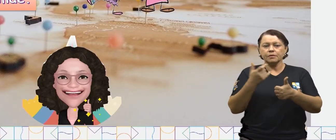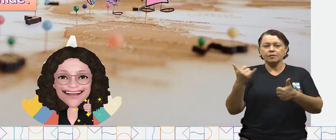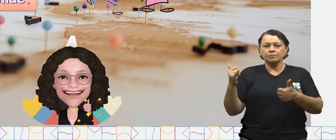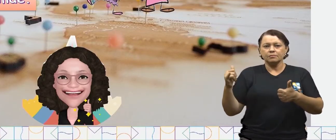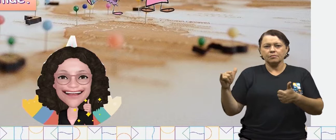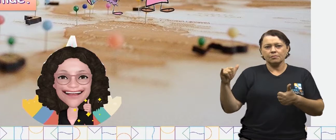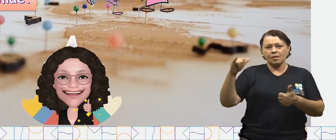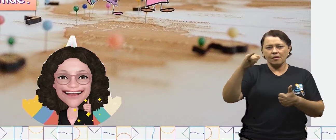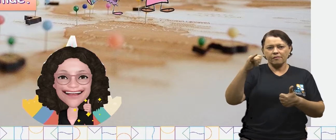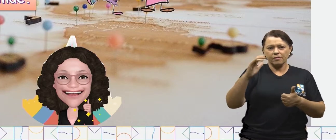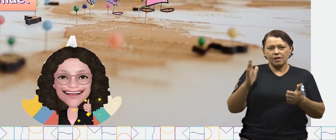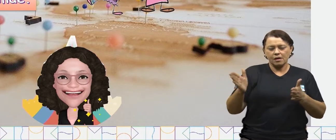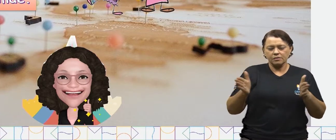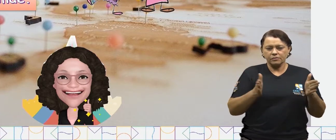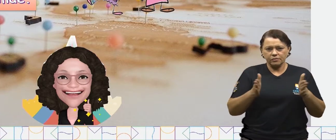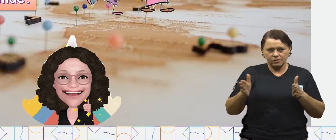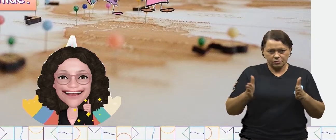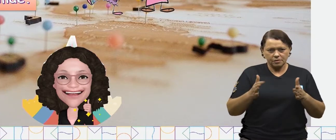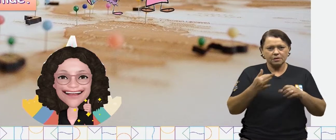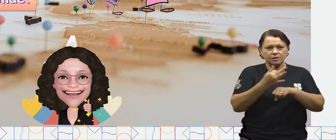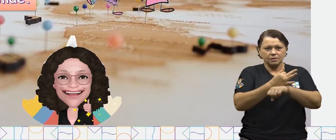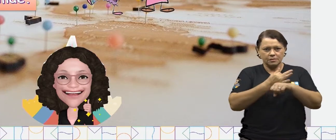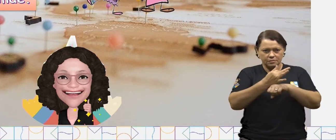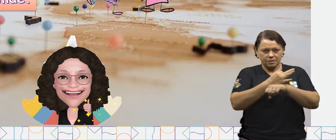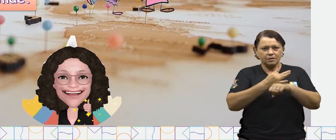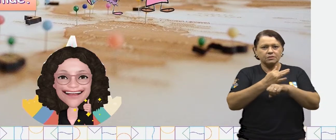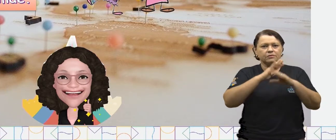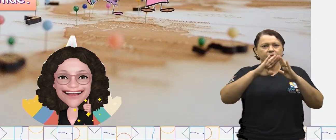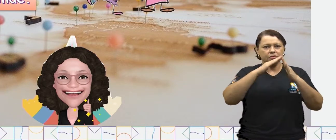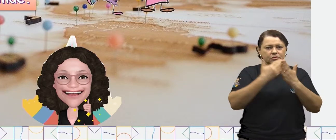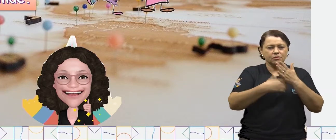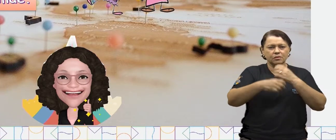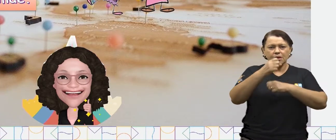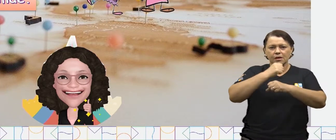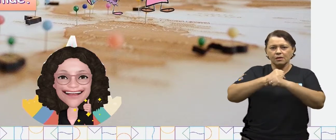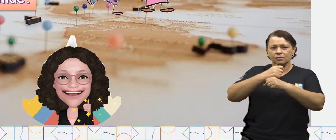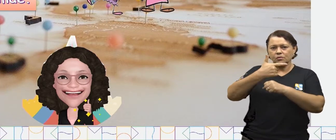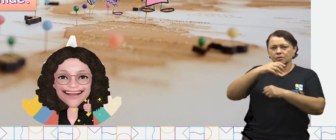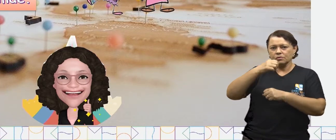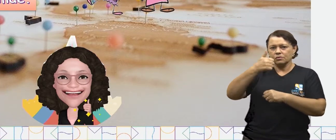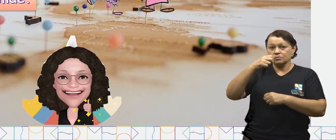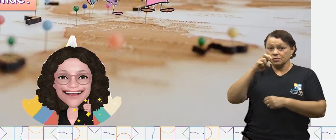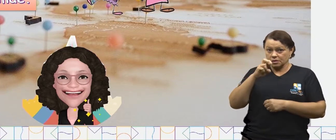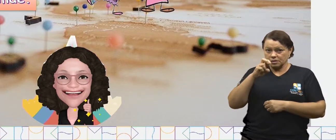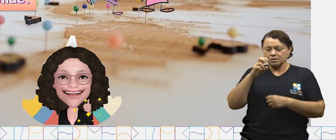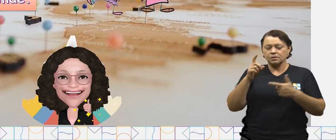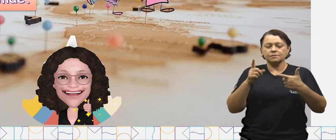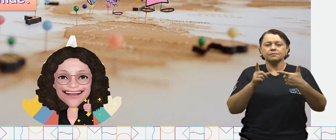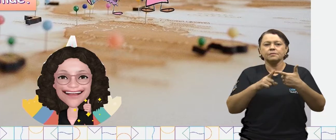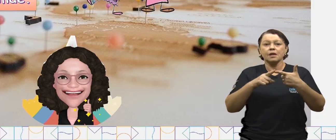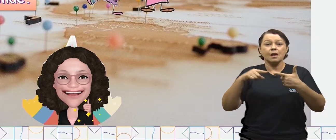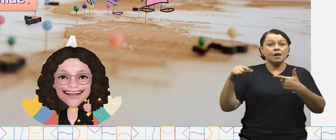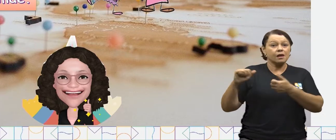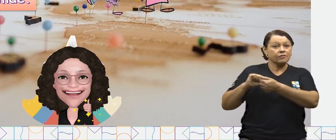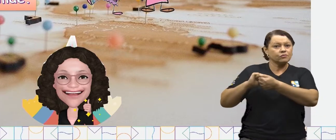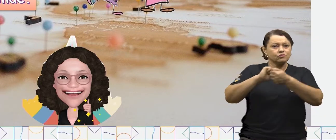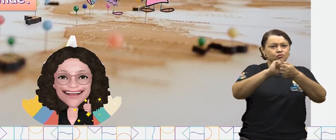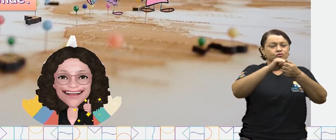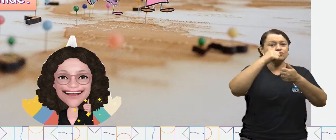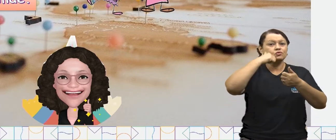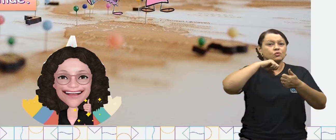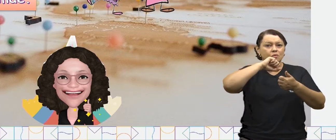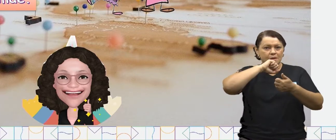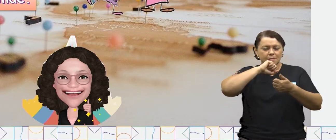A viagem aconteceu no período das férias escolares do ano de 2015. A Ana Luísa foi com a sua